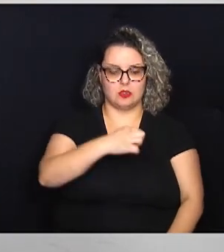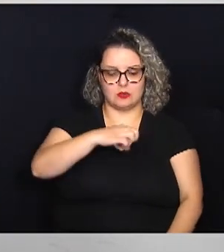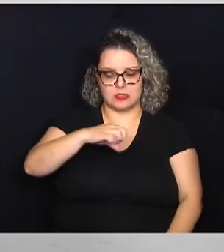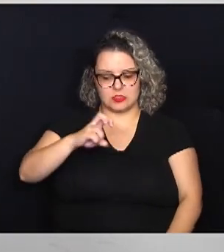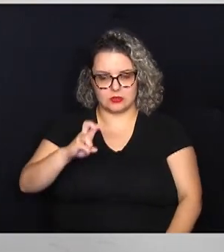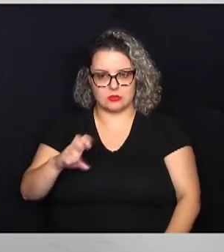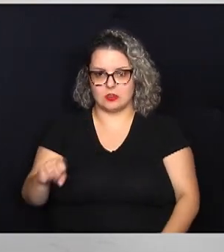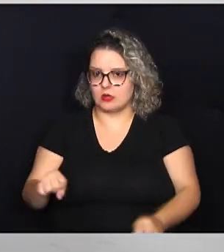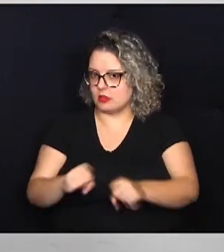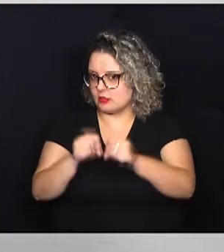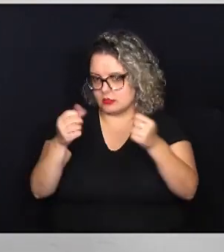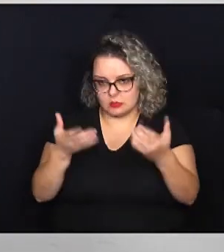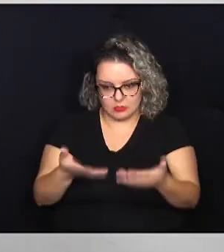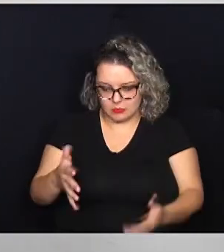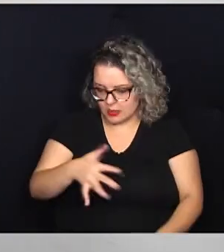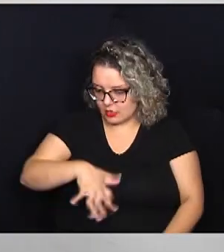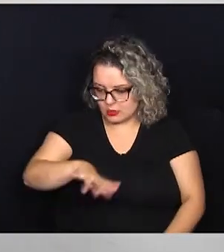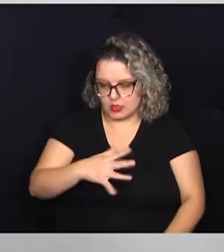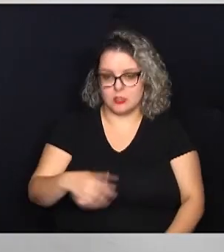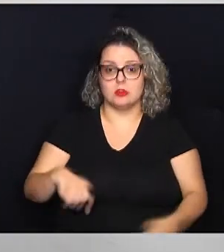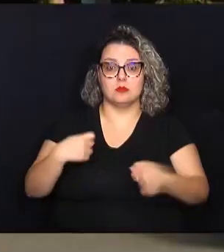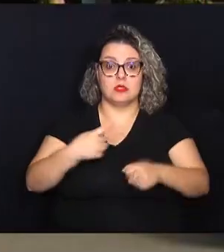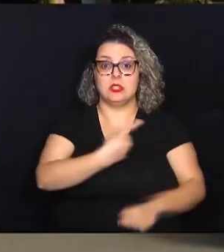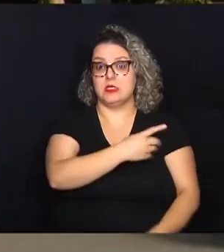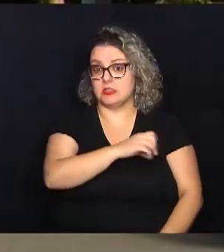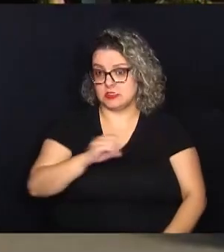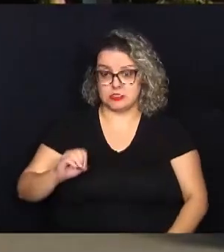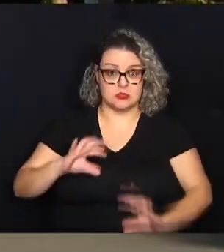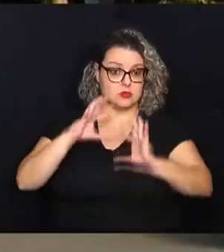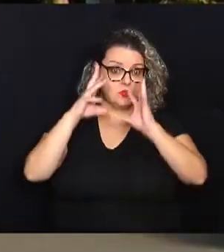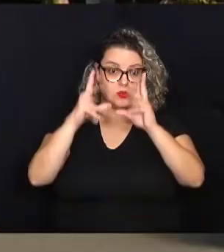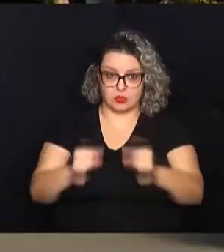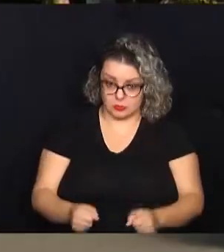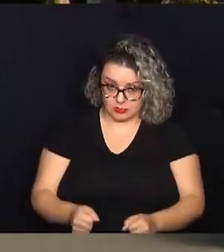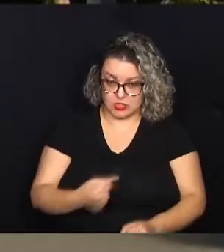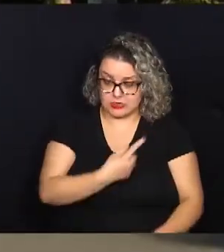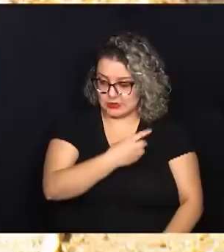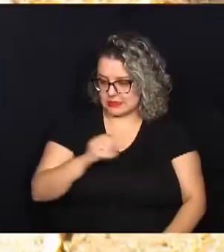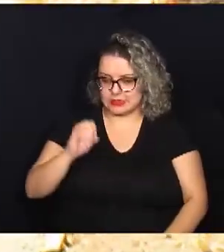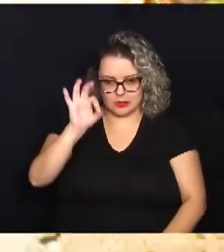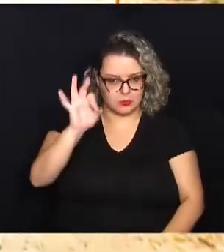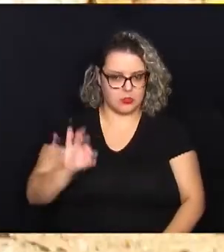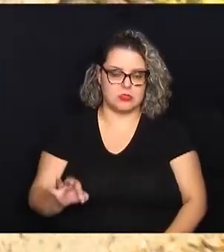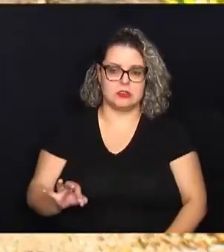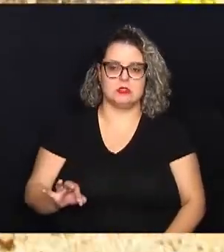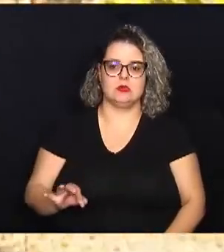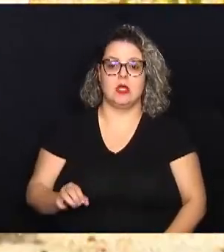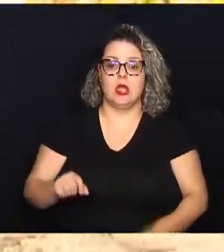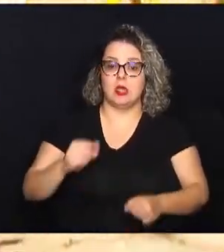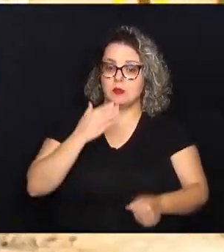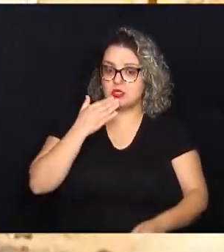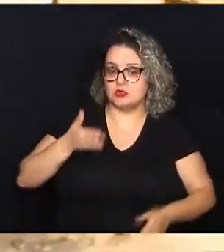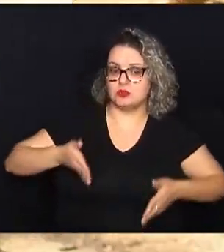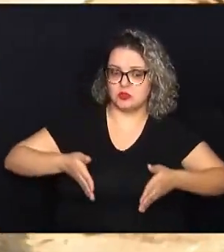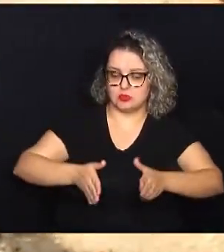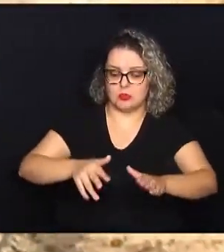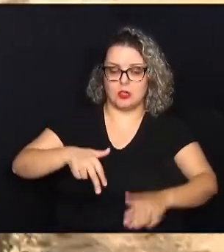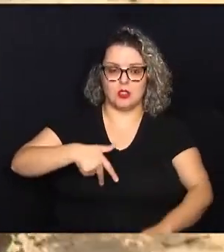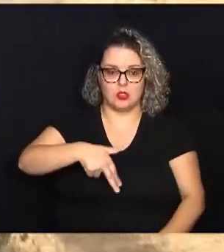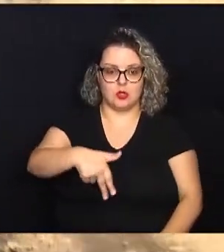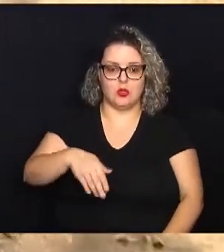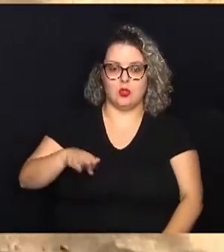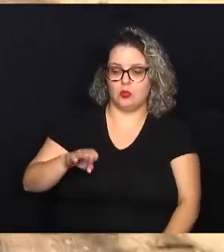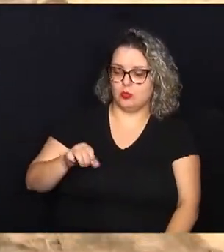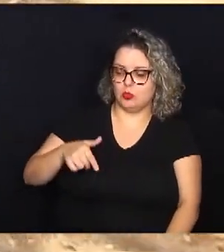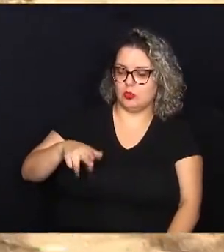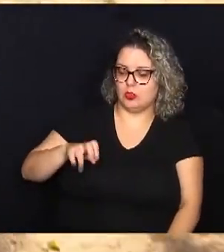1995 Então tem que ser feito 100% totalmente então nós pedimos para poder fazer uma pista de caminhada